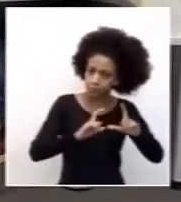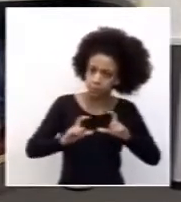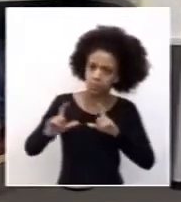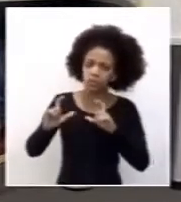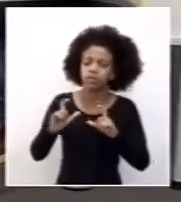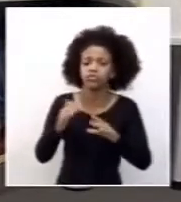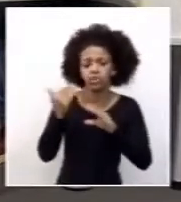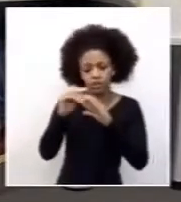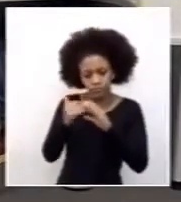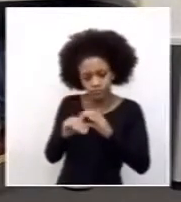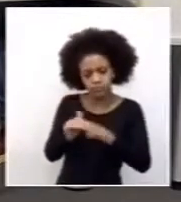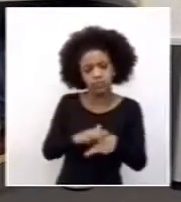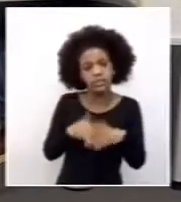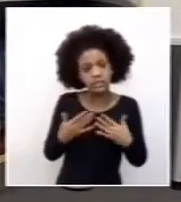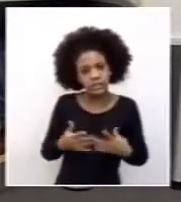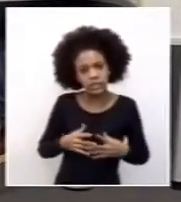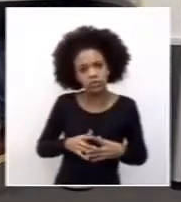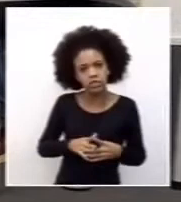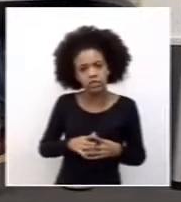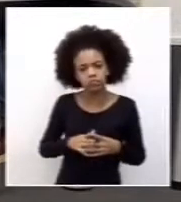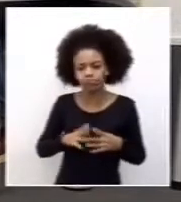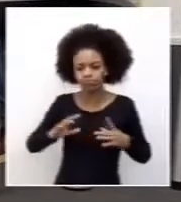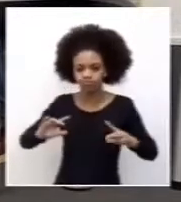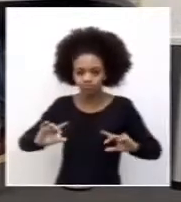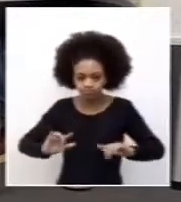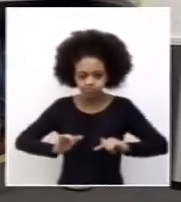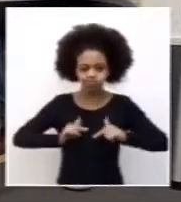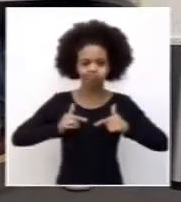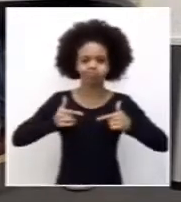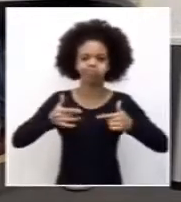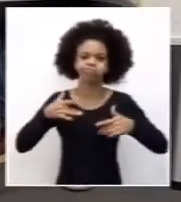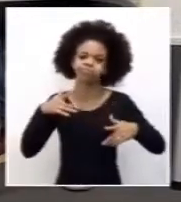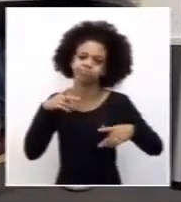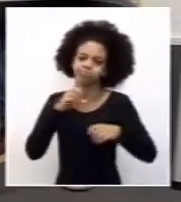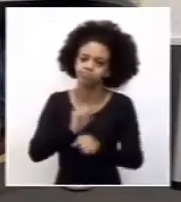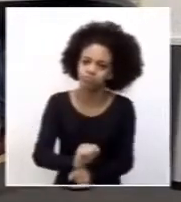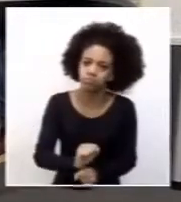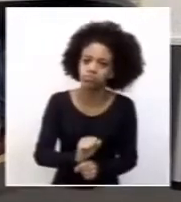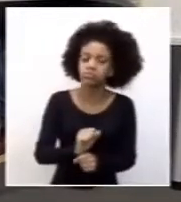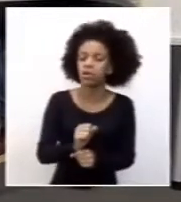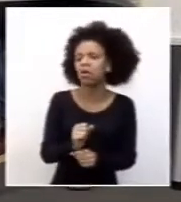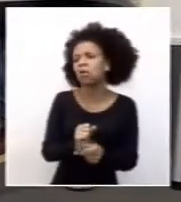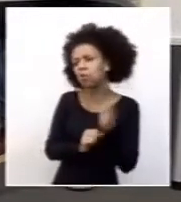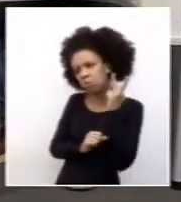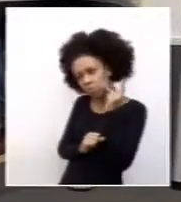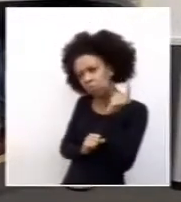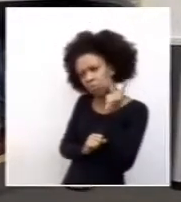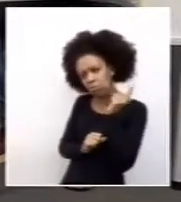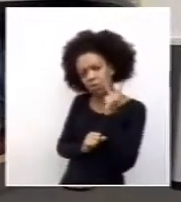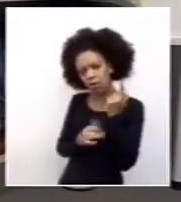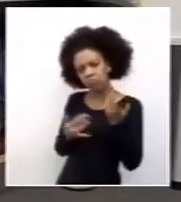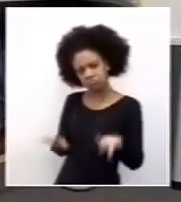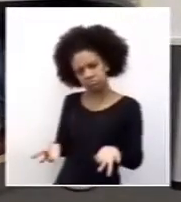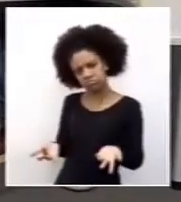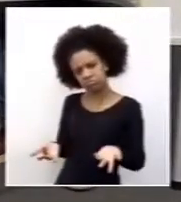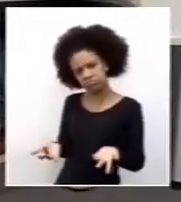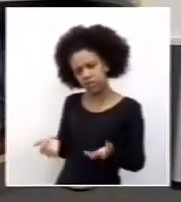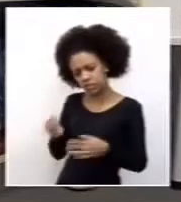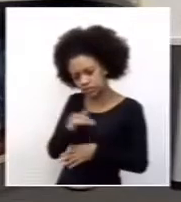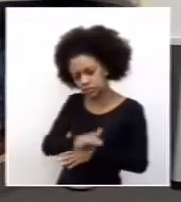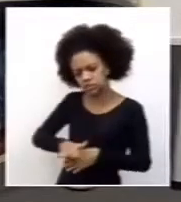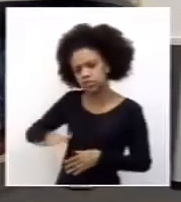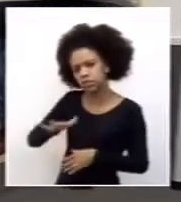esses ambientes vêm com uma força muito grande, né, nessa tendência educacional, né? Cada vez mais comuns esses